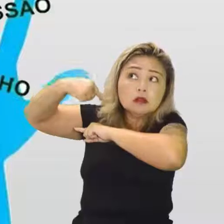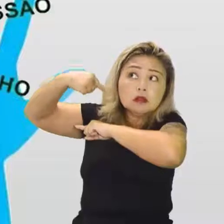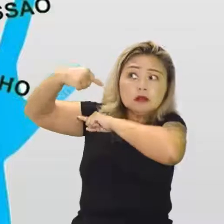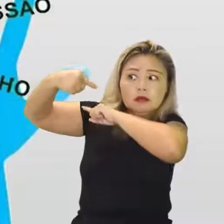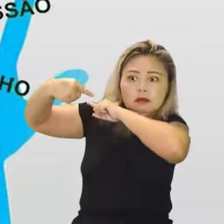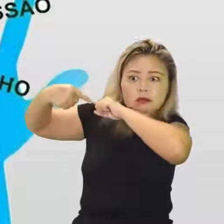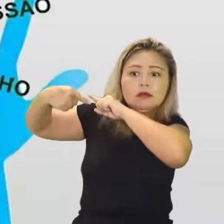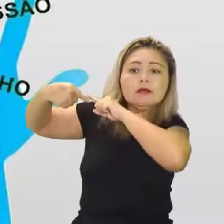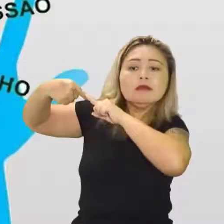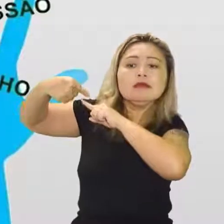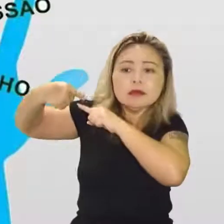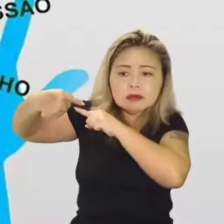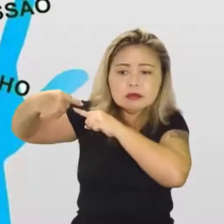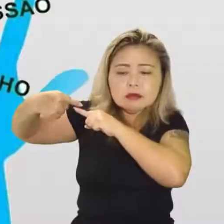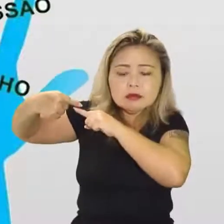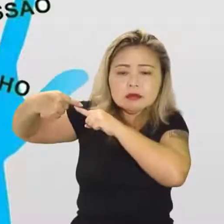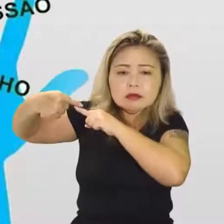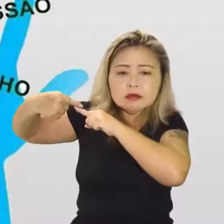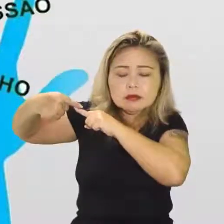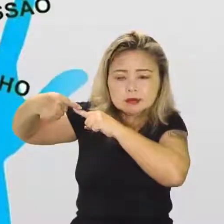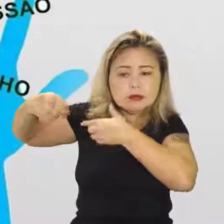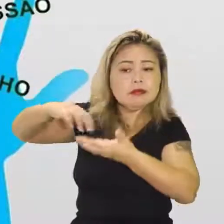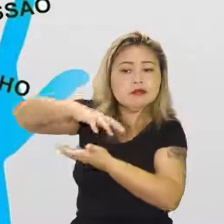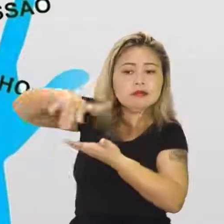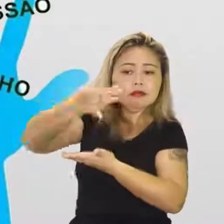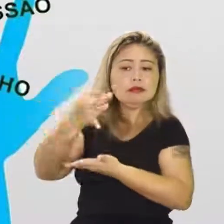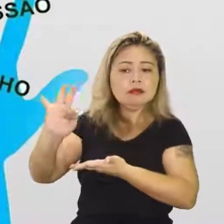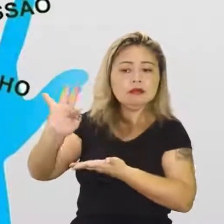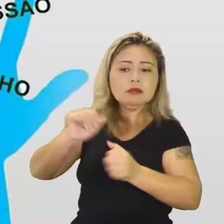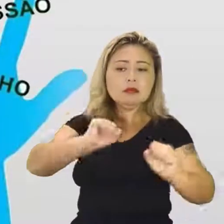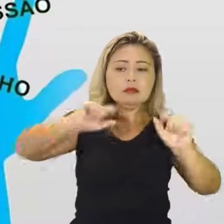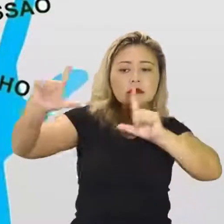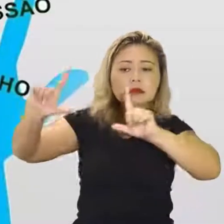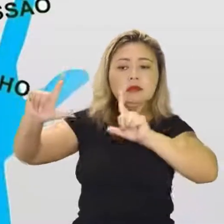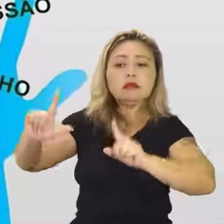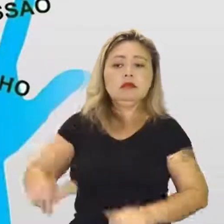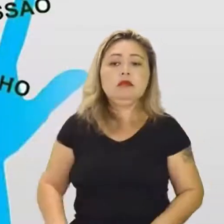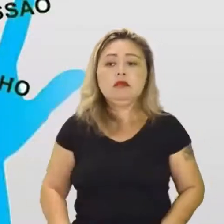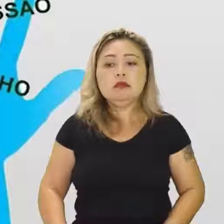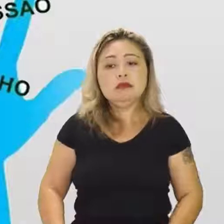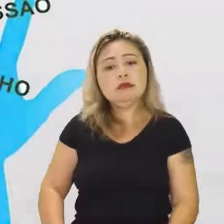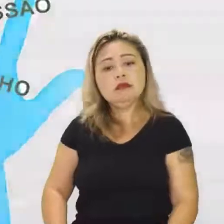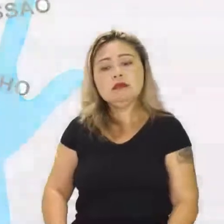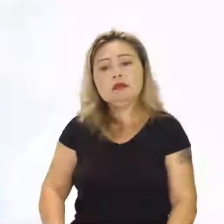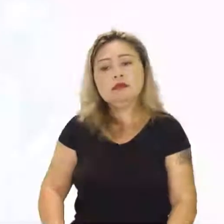para próximo. Vamos na Revolução Francesa, na tela para vocês.